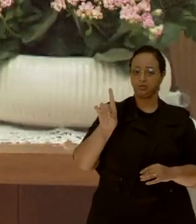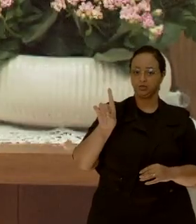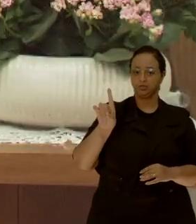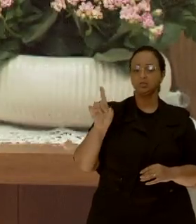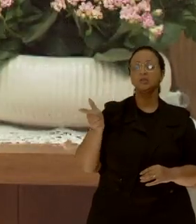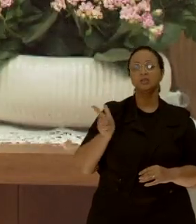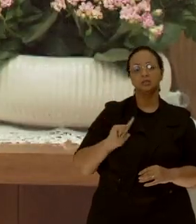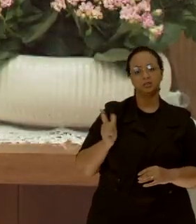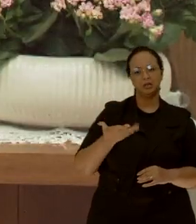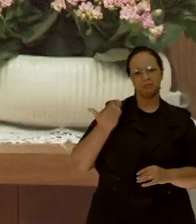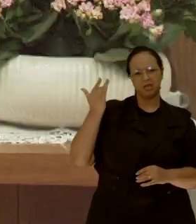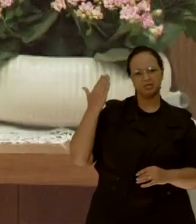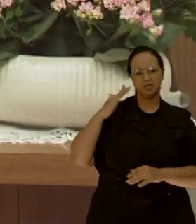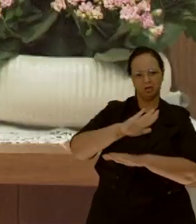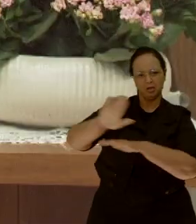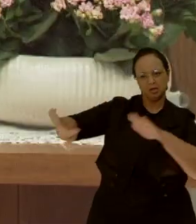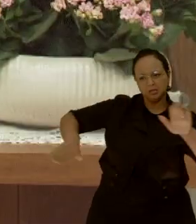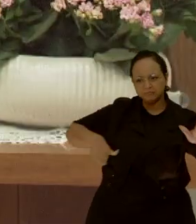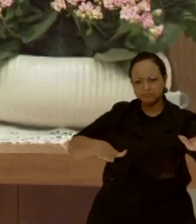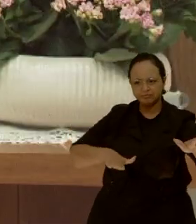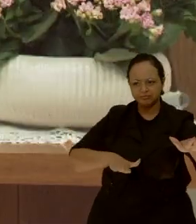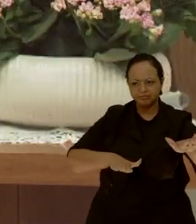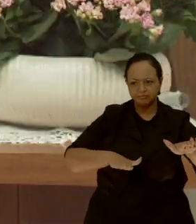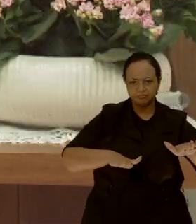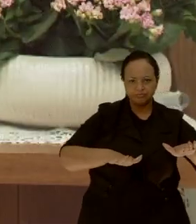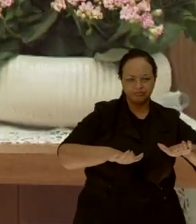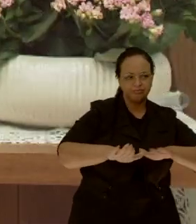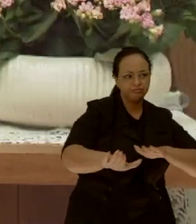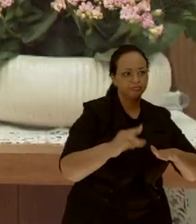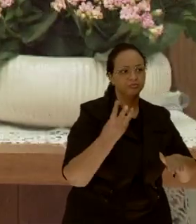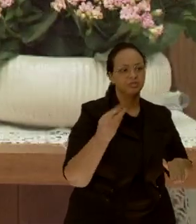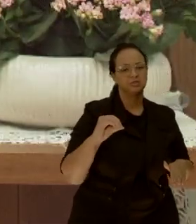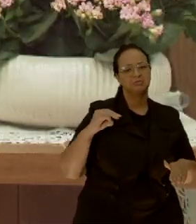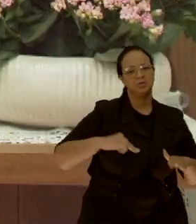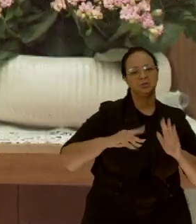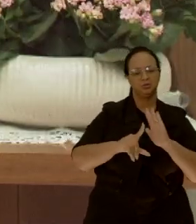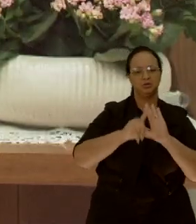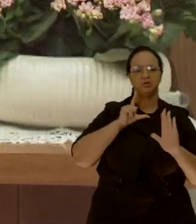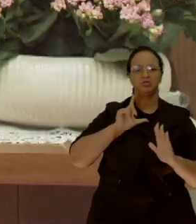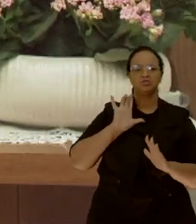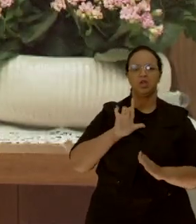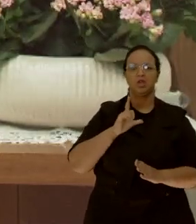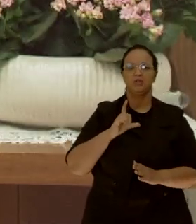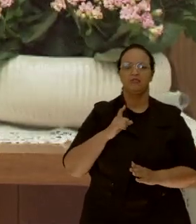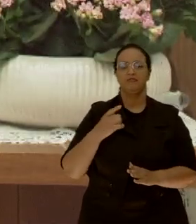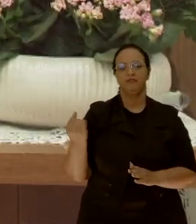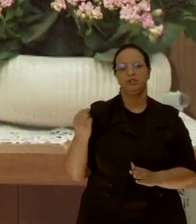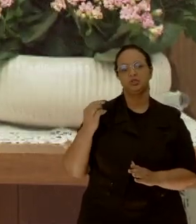de corrida de automóvel, meia hora. E agora já passamos para 20